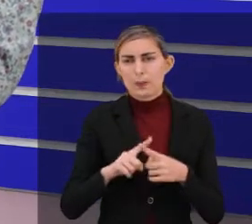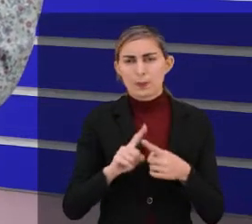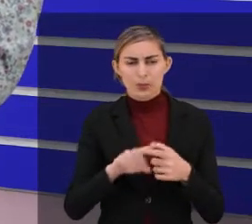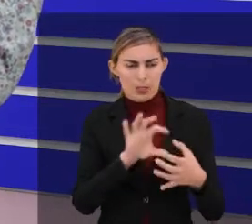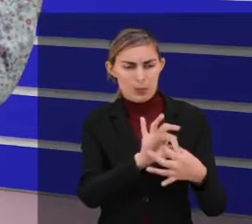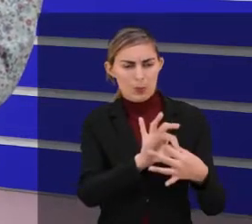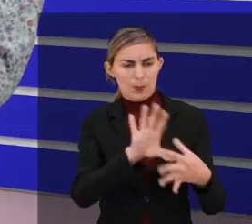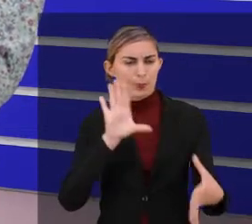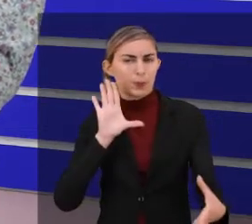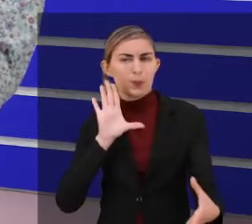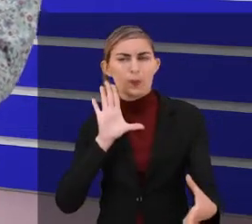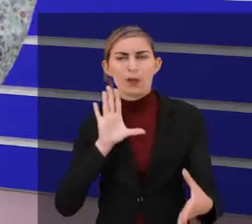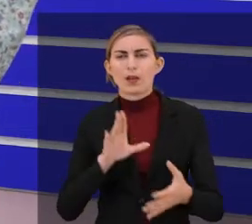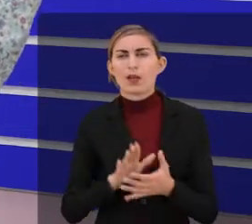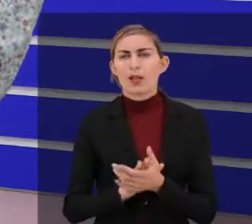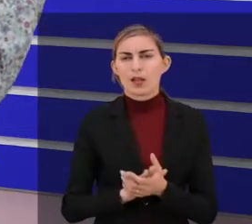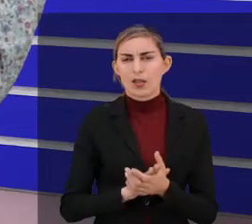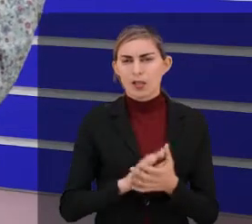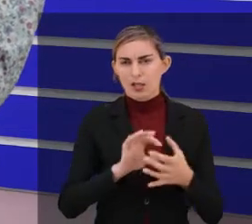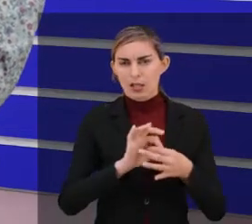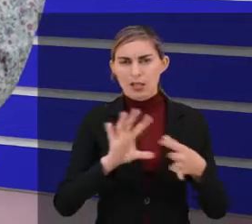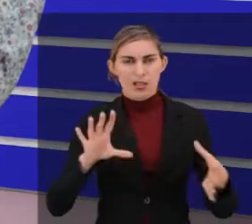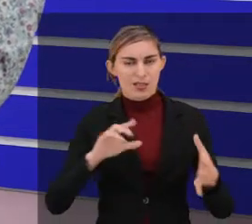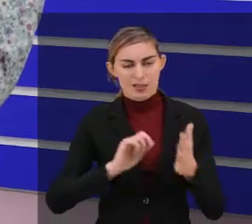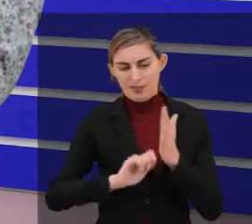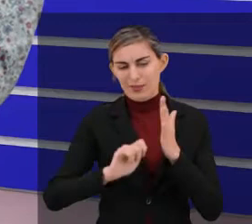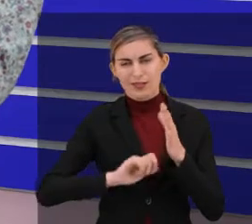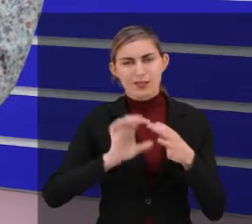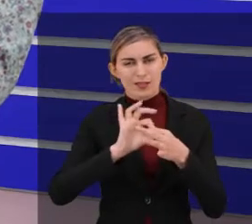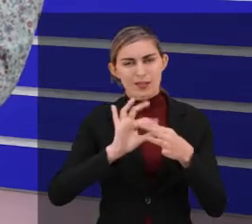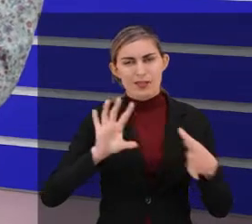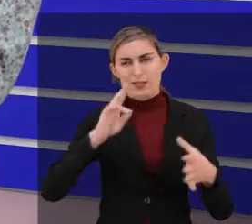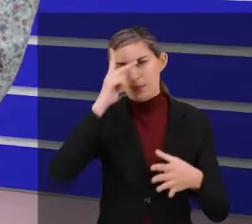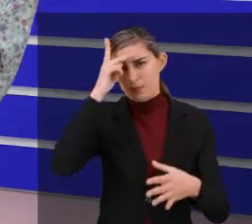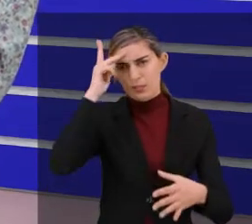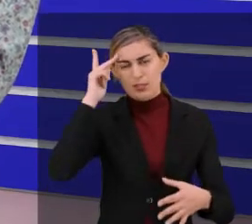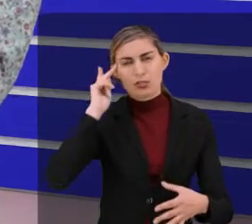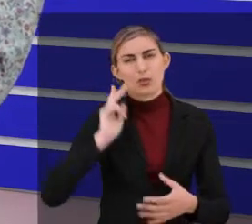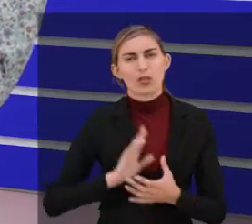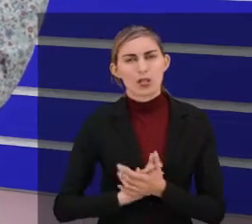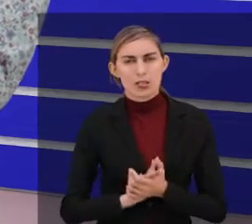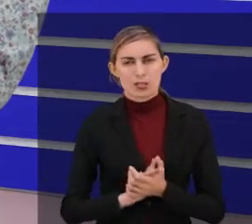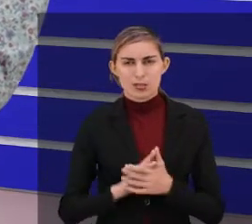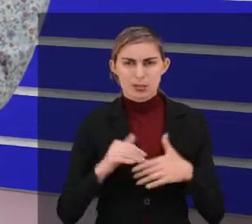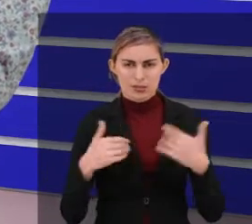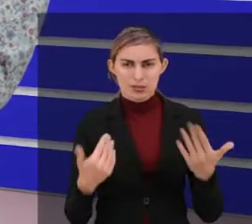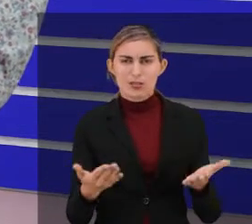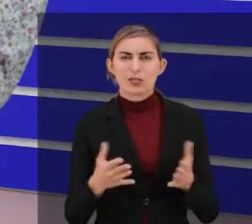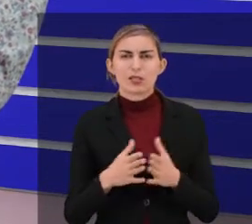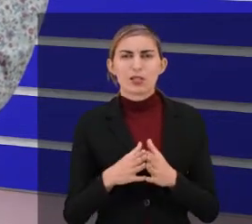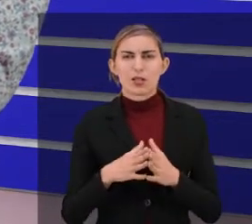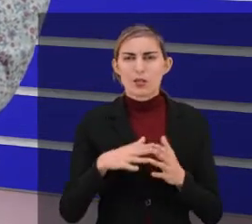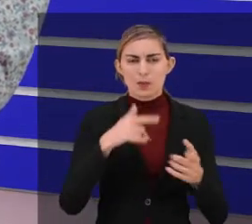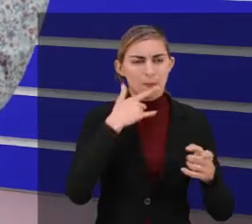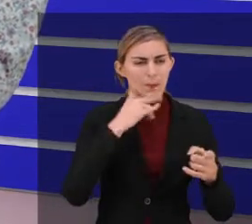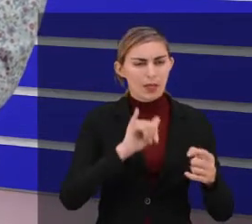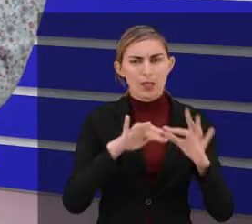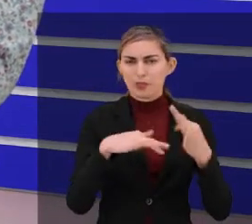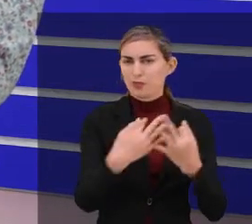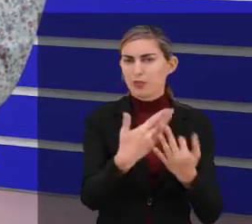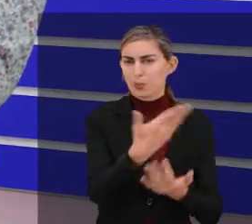desliga listas, né, de pessoas. São listas de pais, de famílias, de mães,